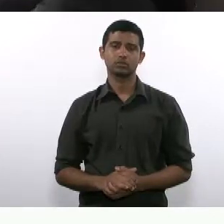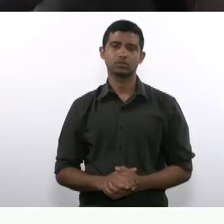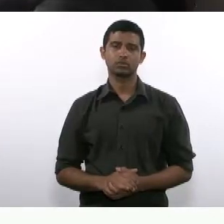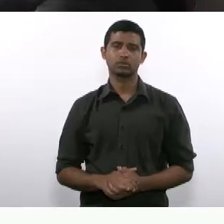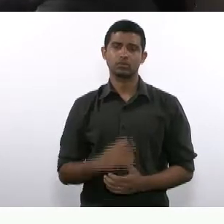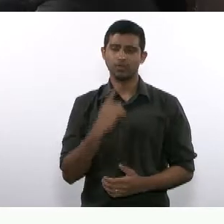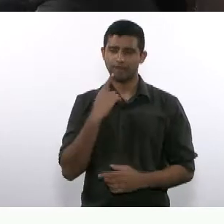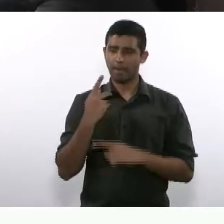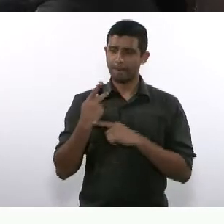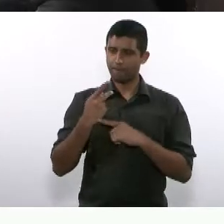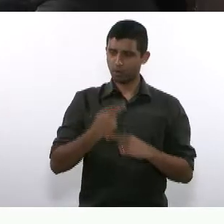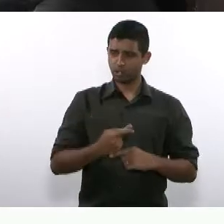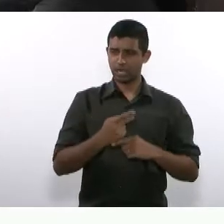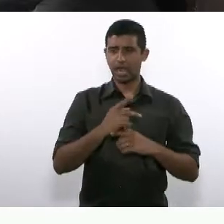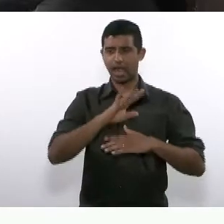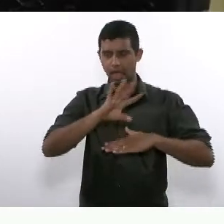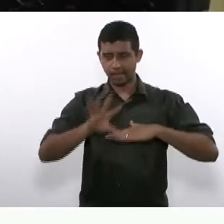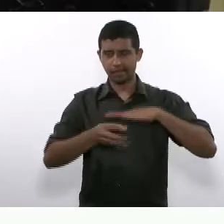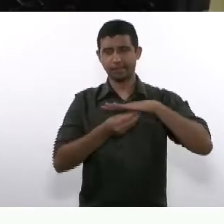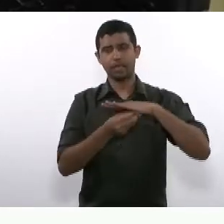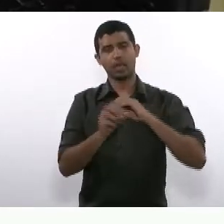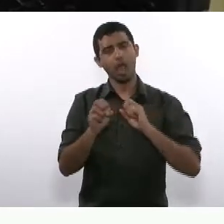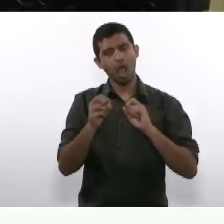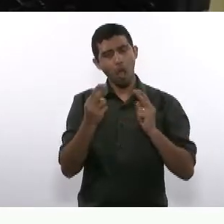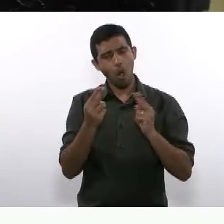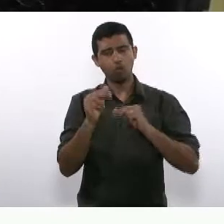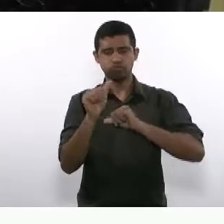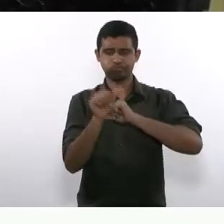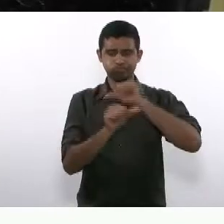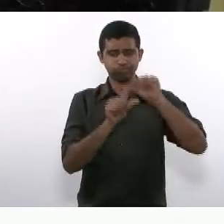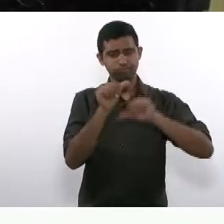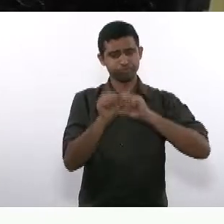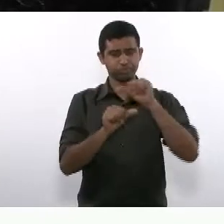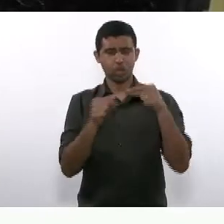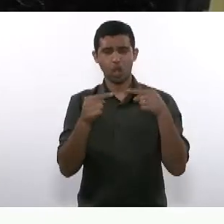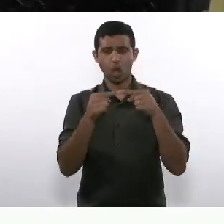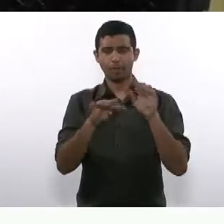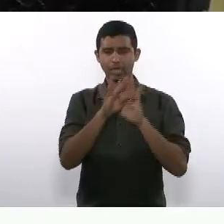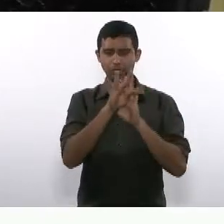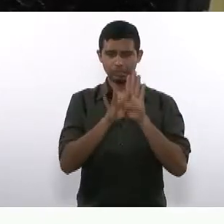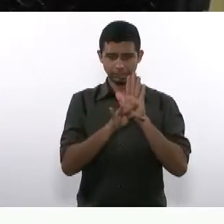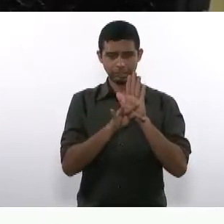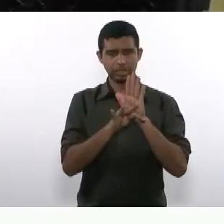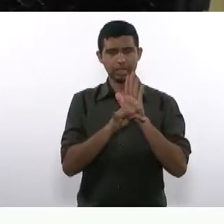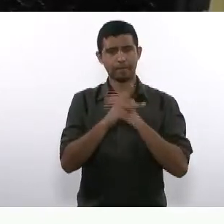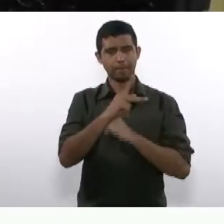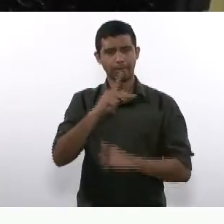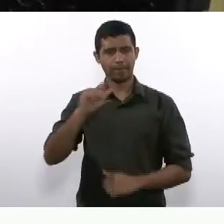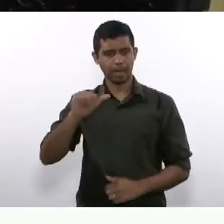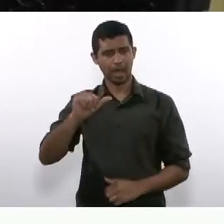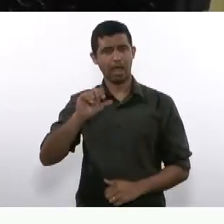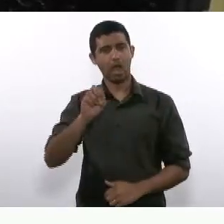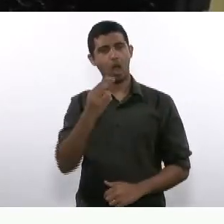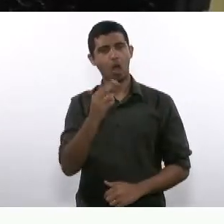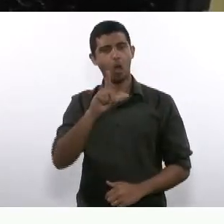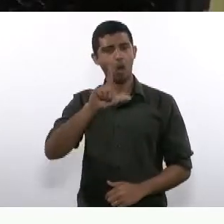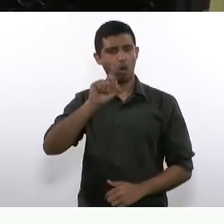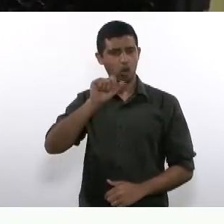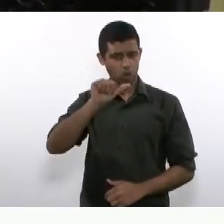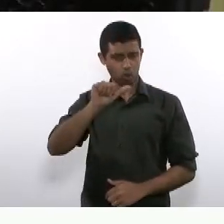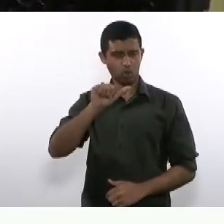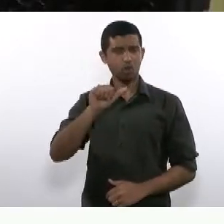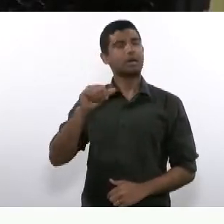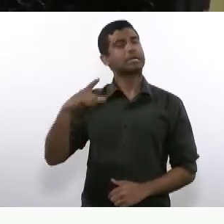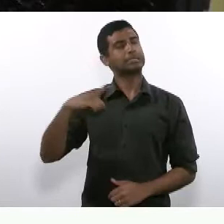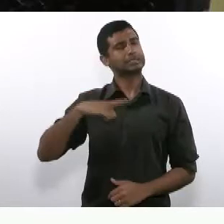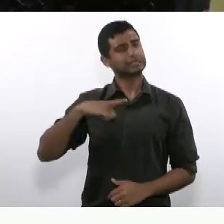emendas ou ainda algum ajuste no texto do PPA e da LOA, se há uma